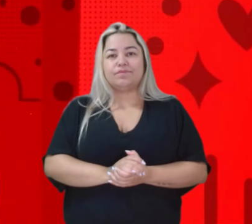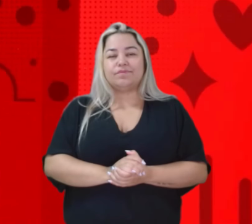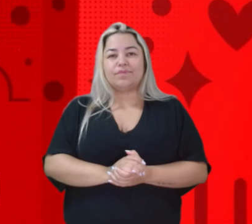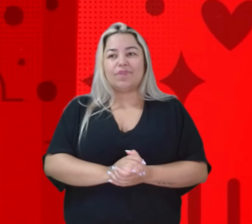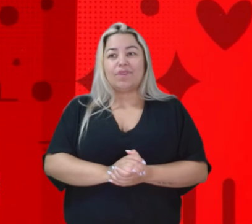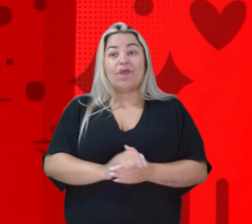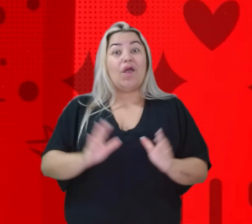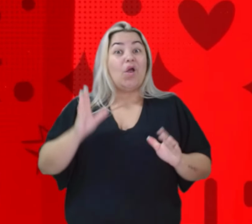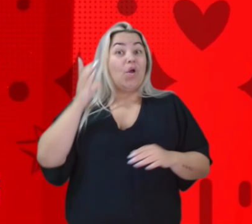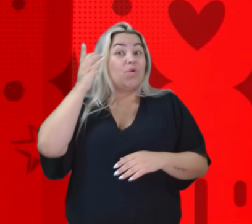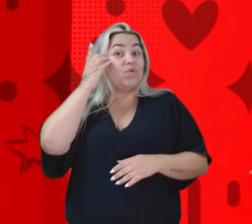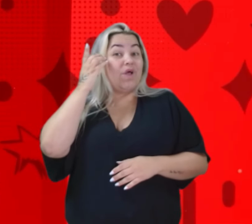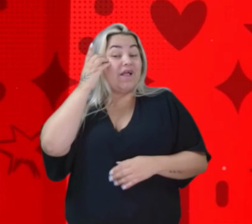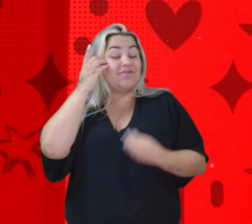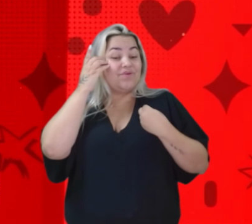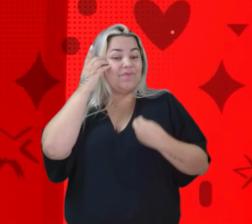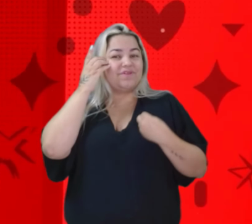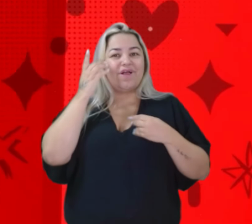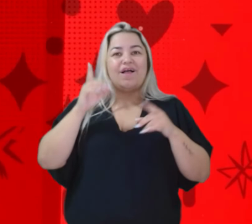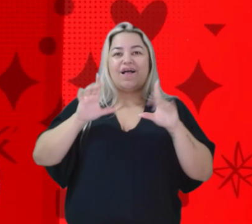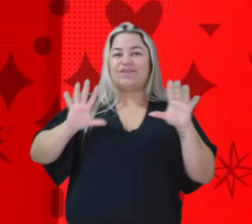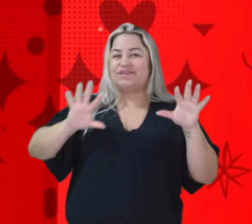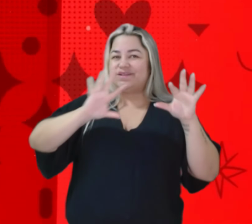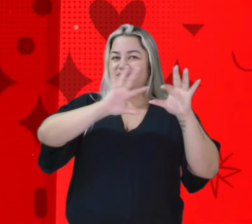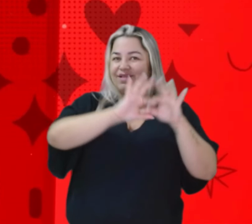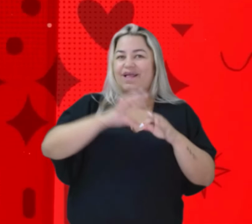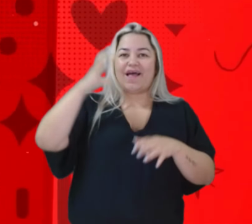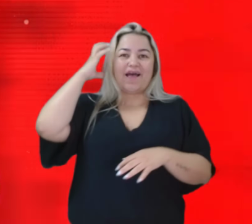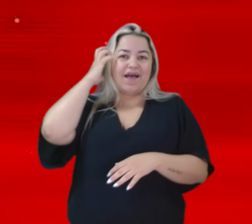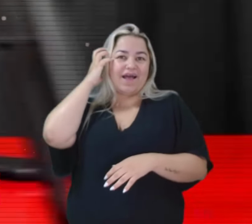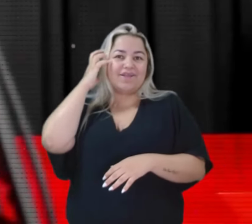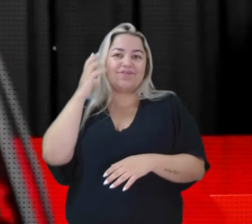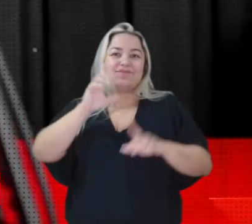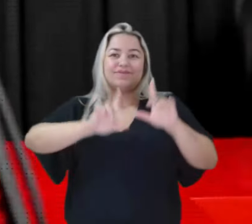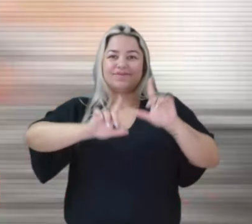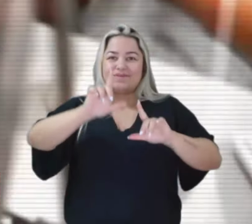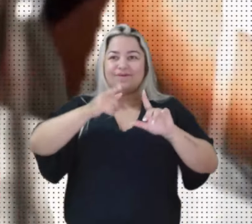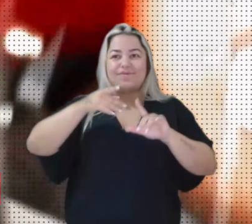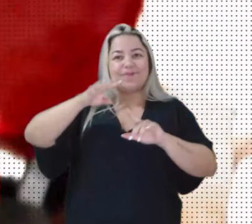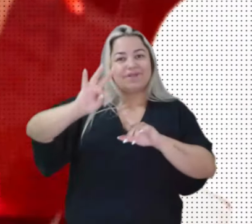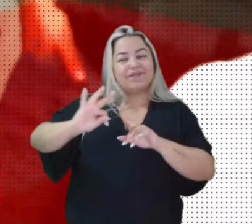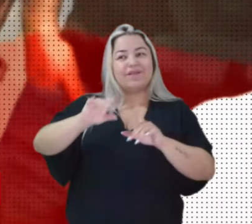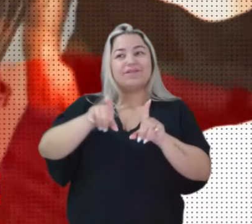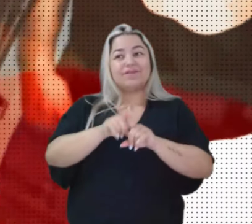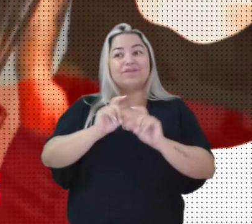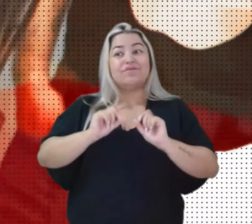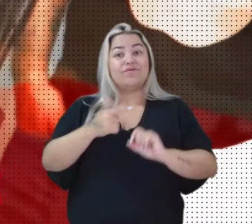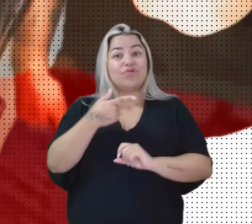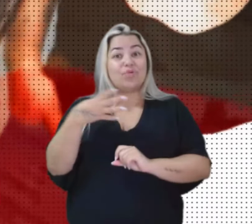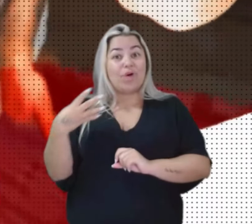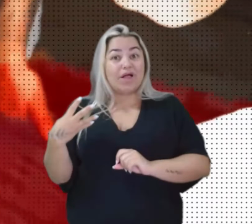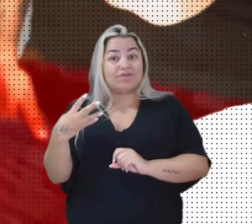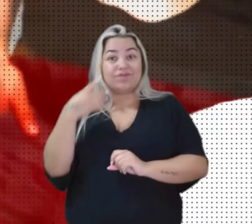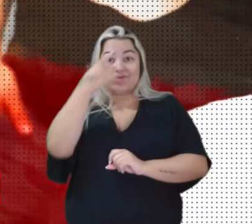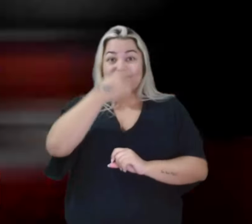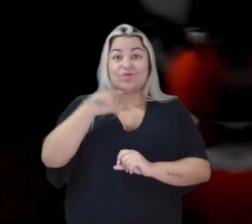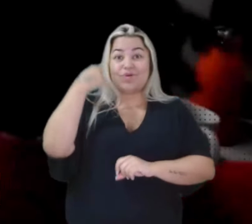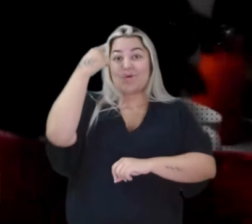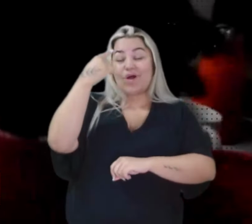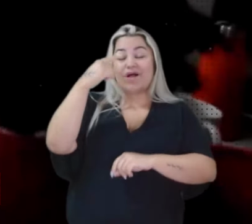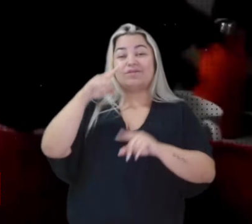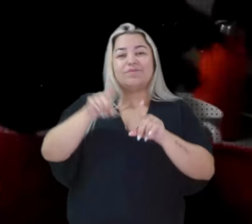Sou Dilma Rousseff e você está sintonizado na Rádio PT. A Rádio PT está no ar 24 horas, trazendo